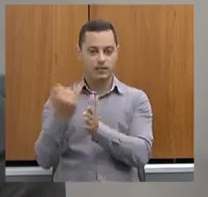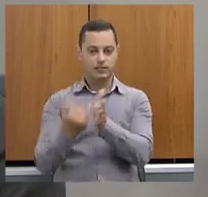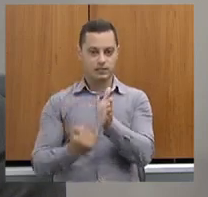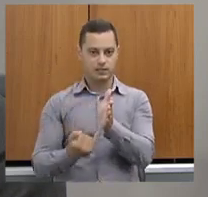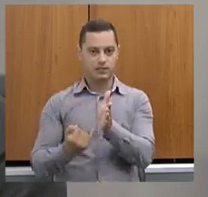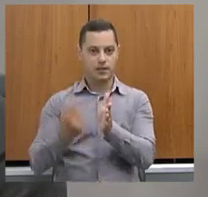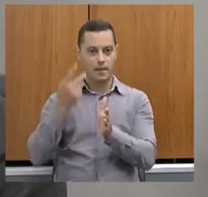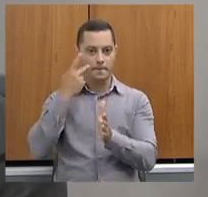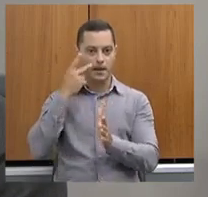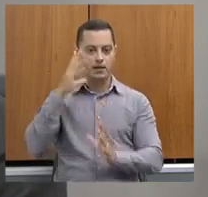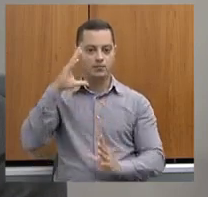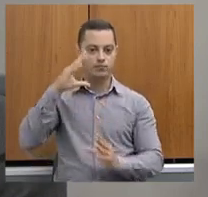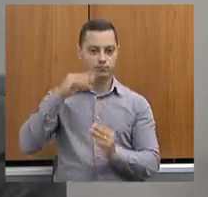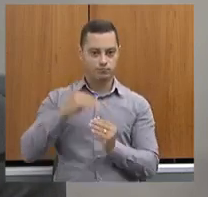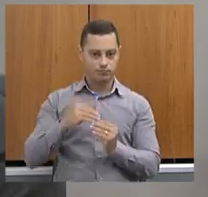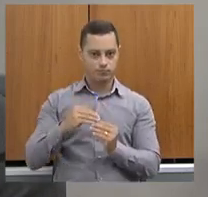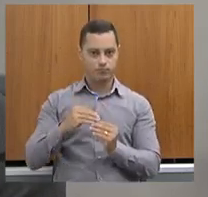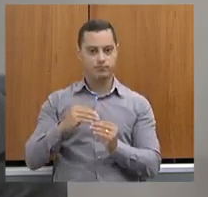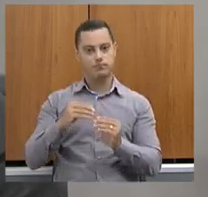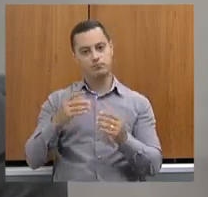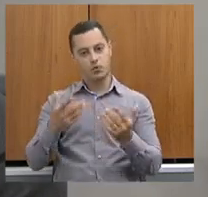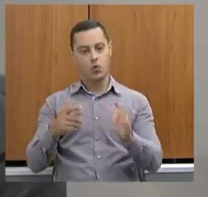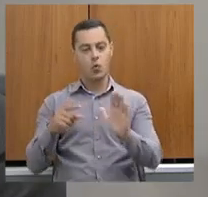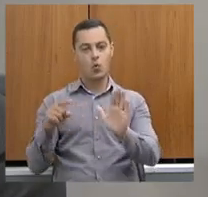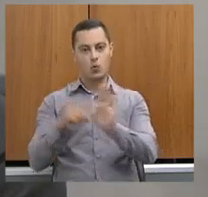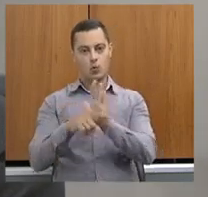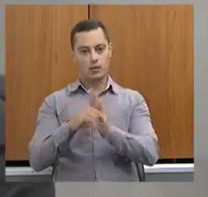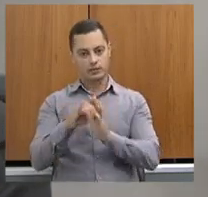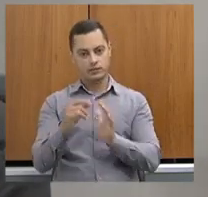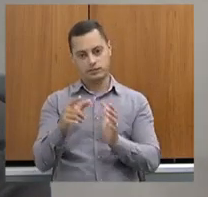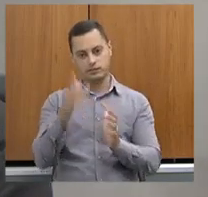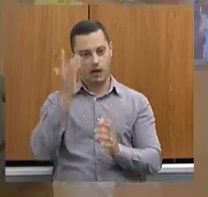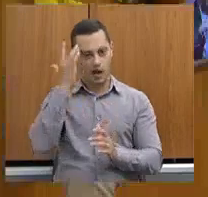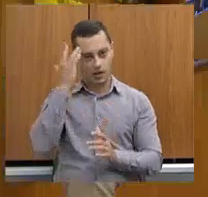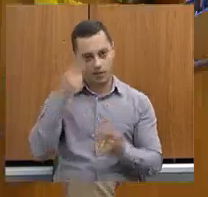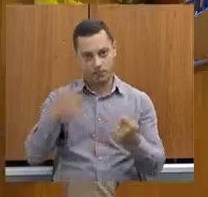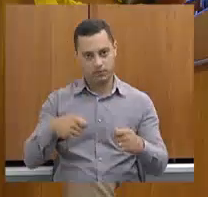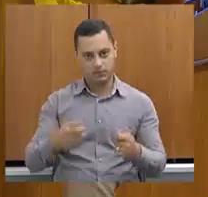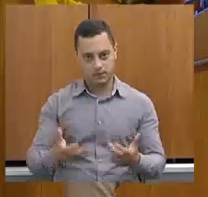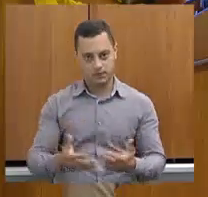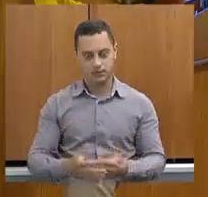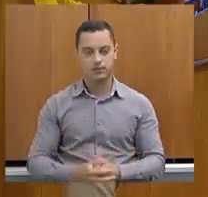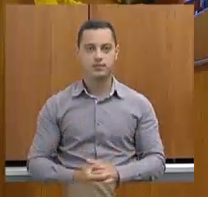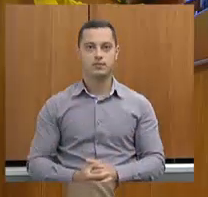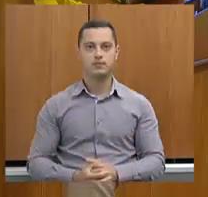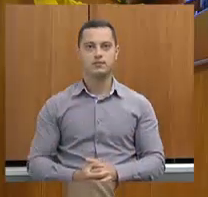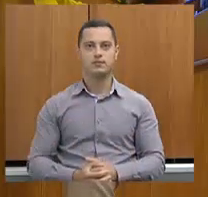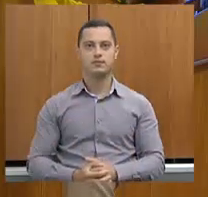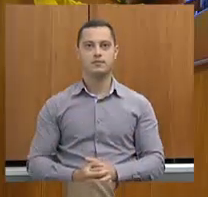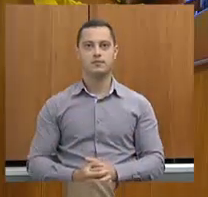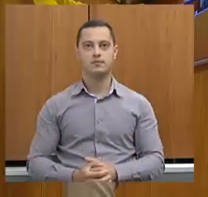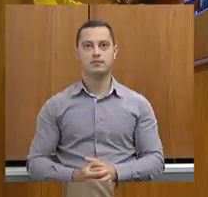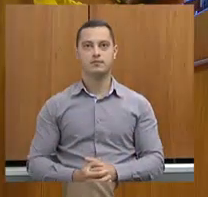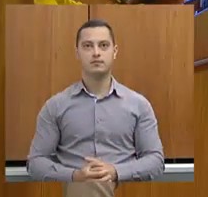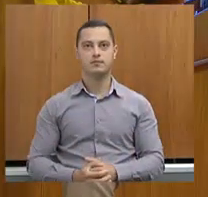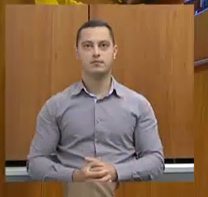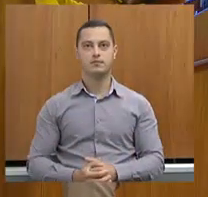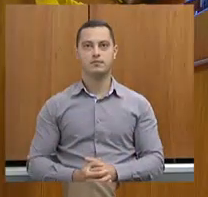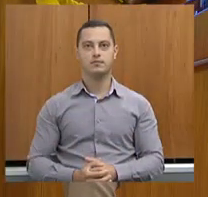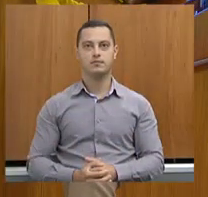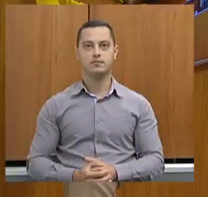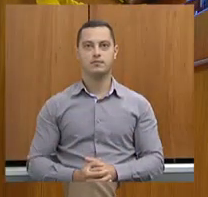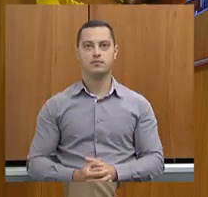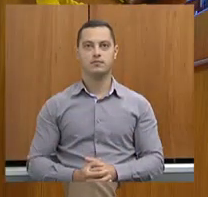considerações e pergunta se julgar necessário pois não eu queria era